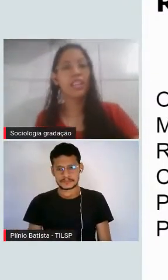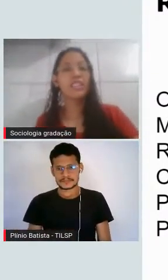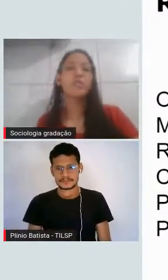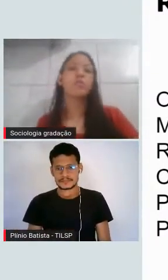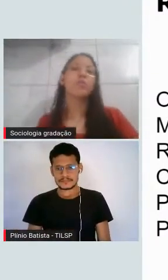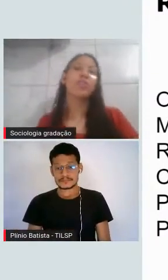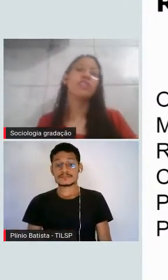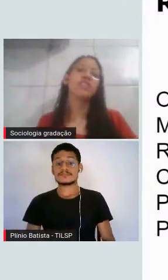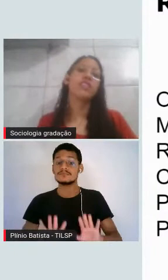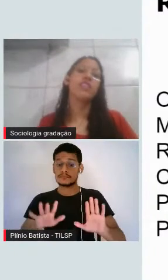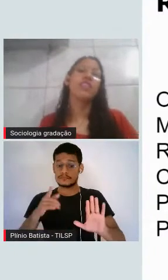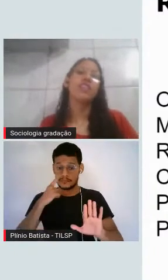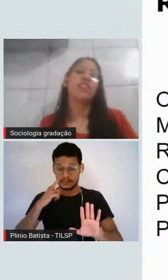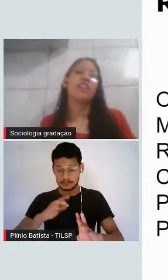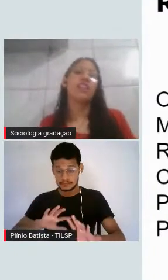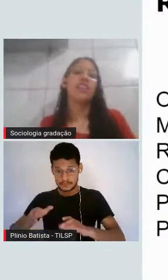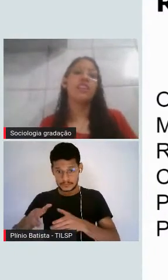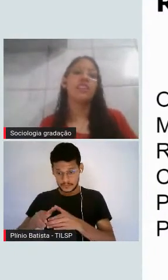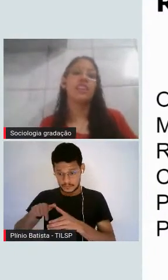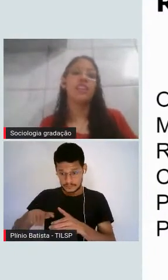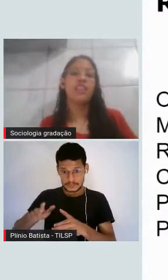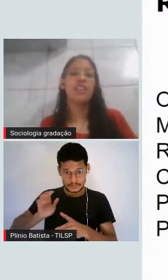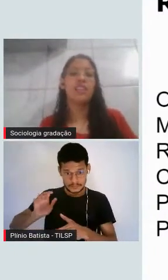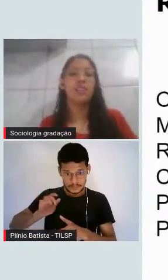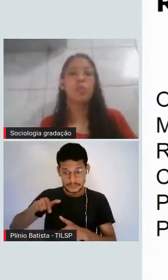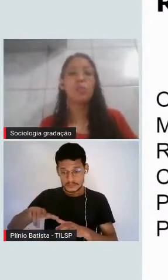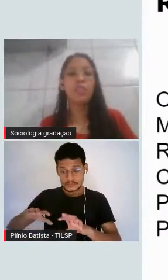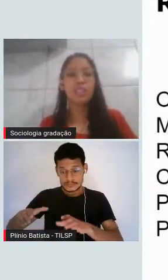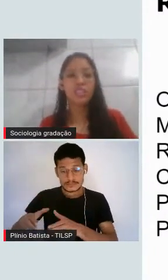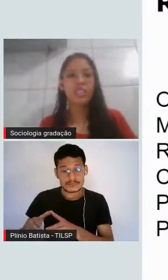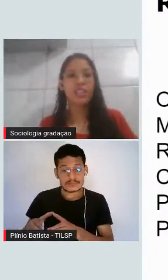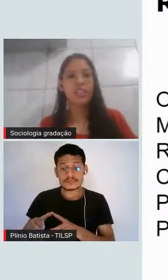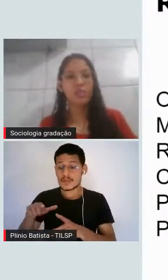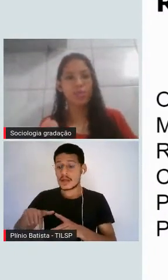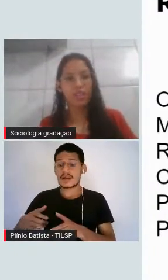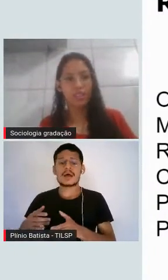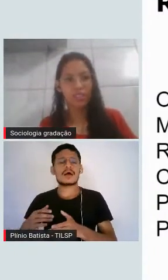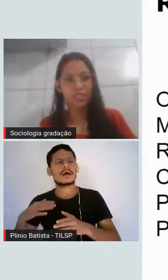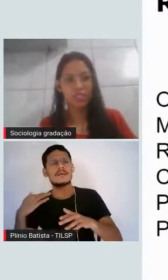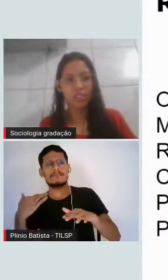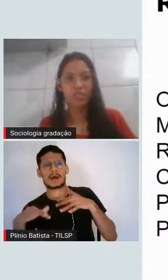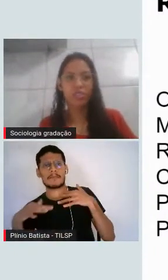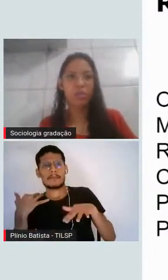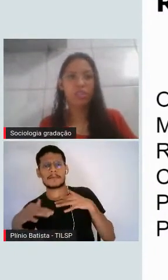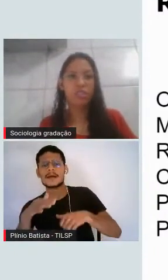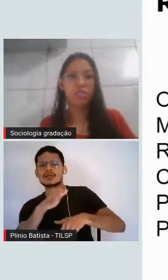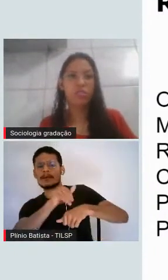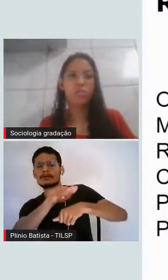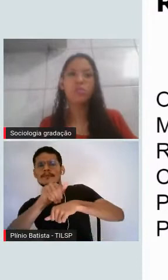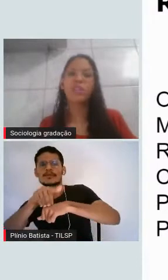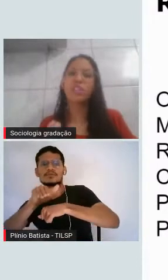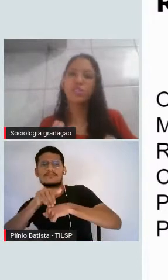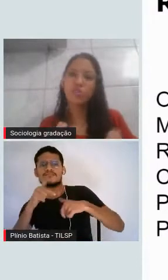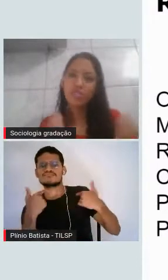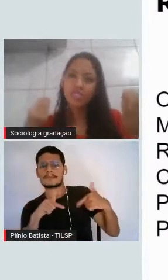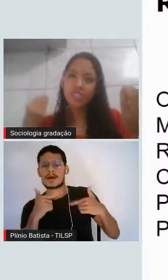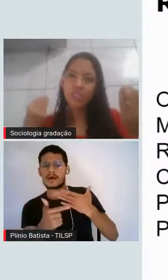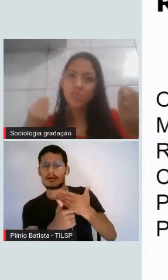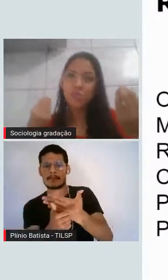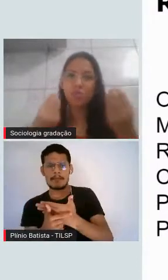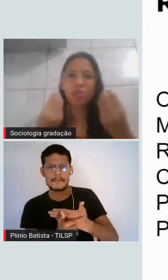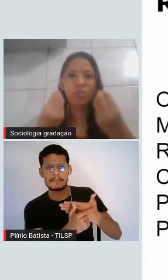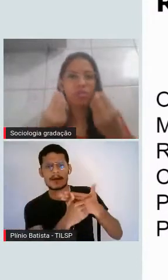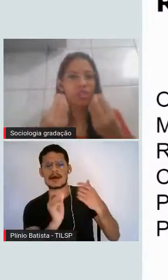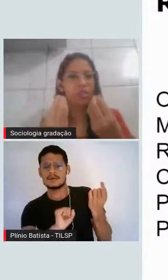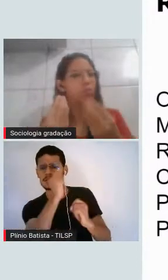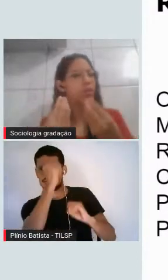Então, a classe burguesa, ela mobiliza as massas, né, os trabalhadores, para que eles